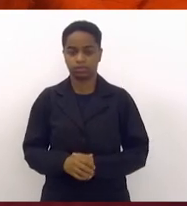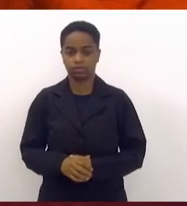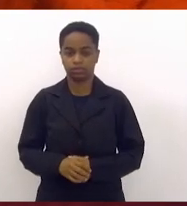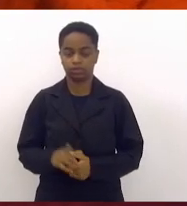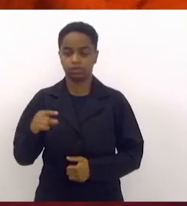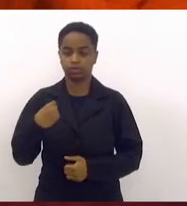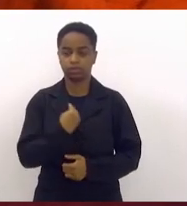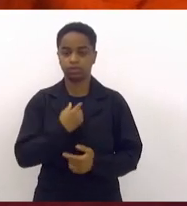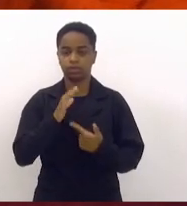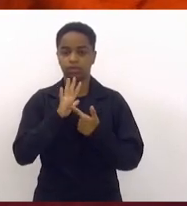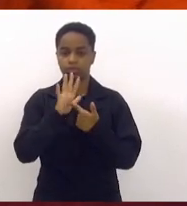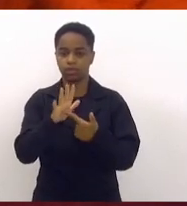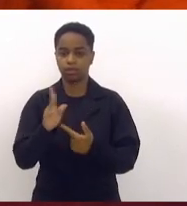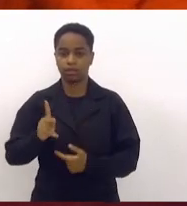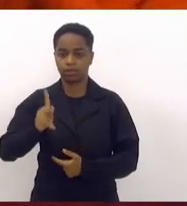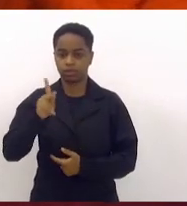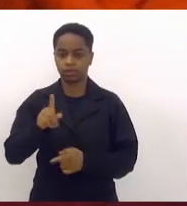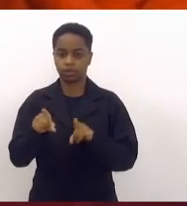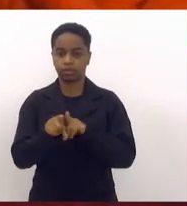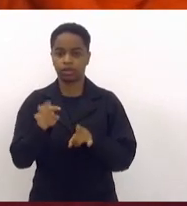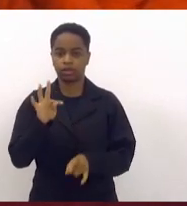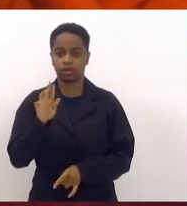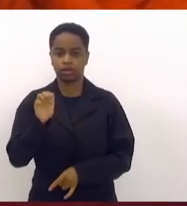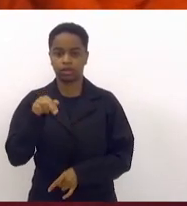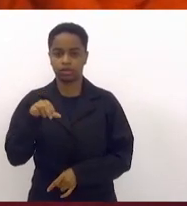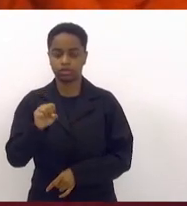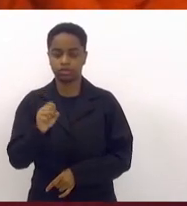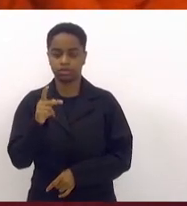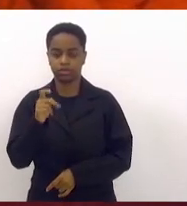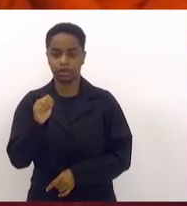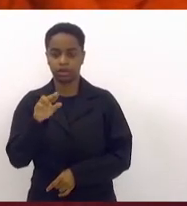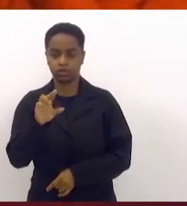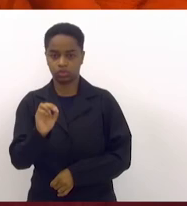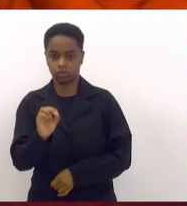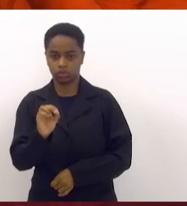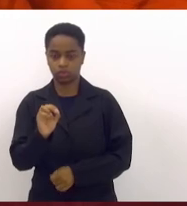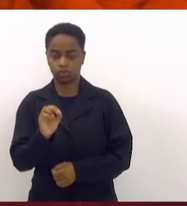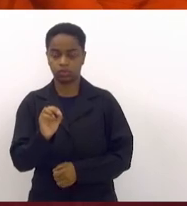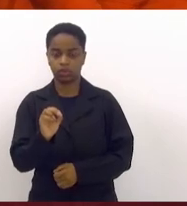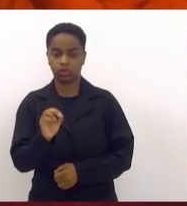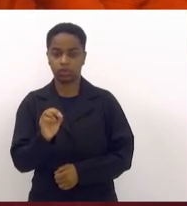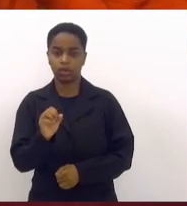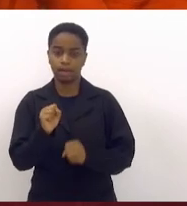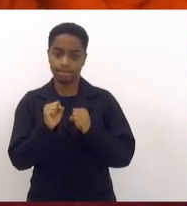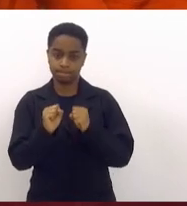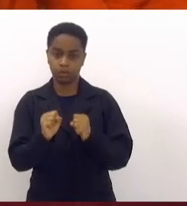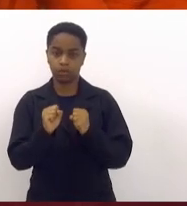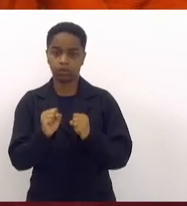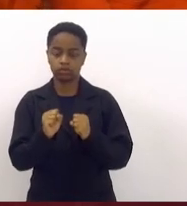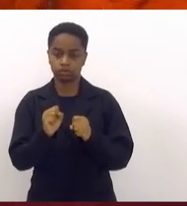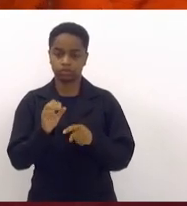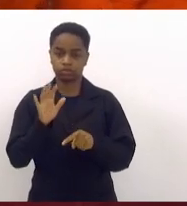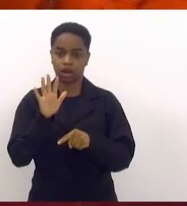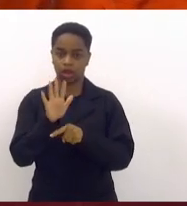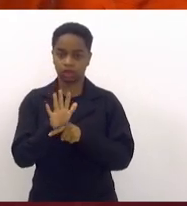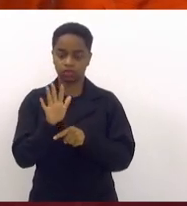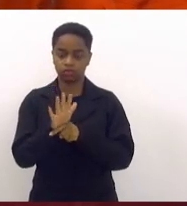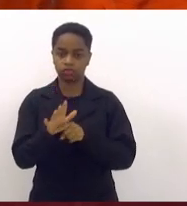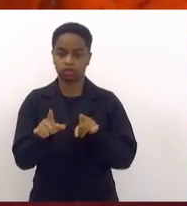Petrobras e a Transpetro nesses projetos que aqui foram apresentados elas Podem sim ajudar